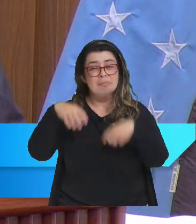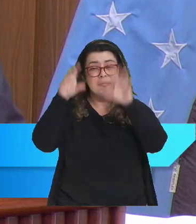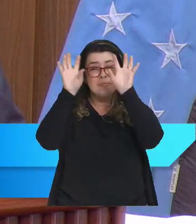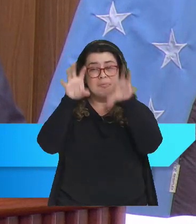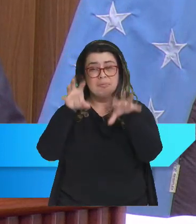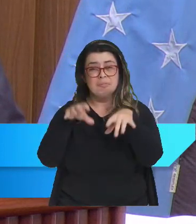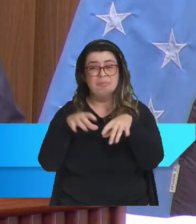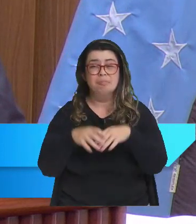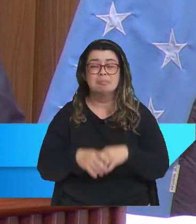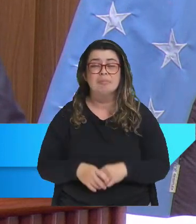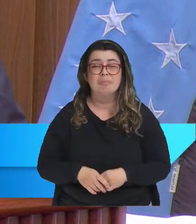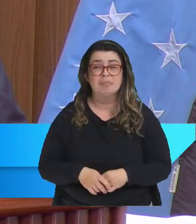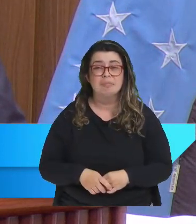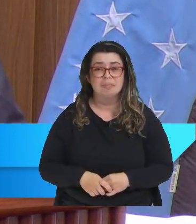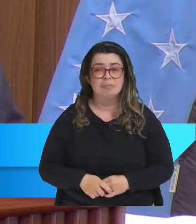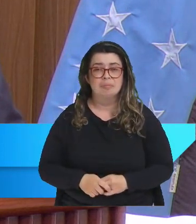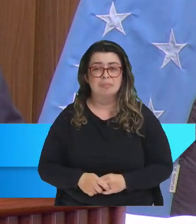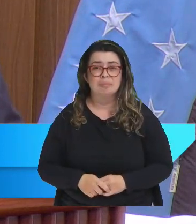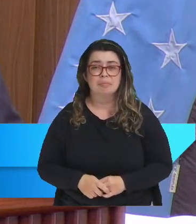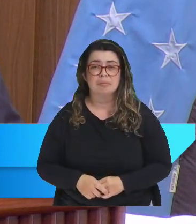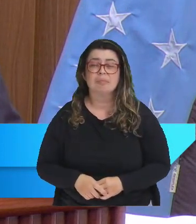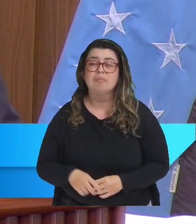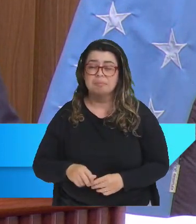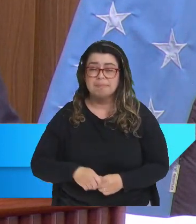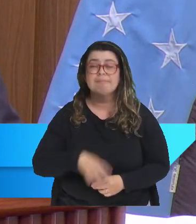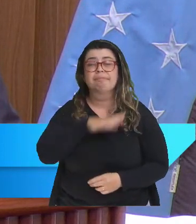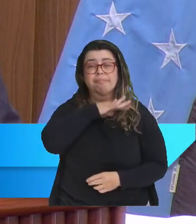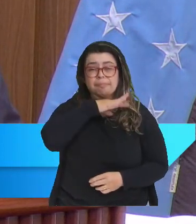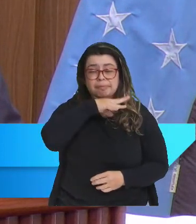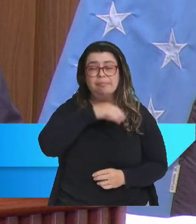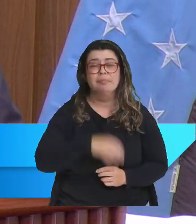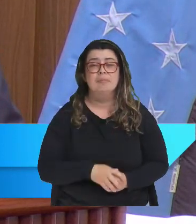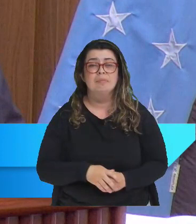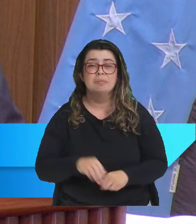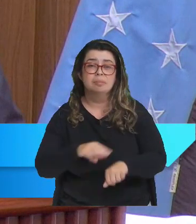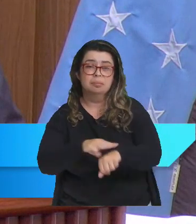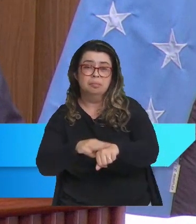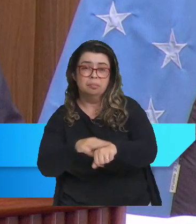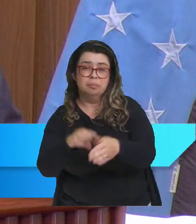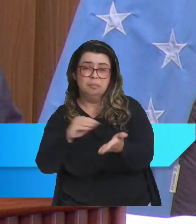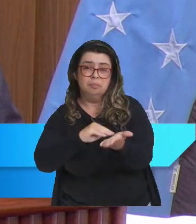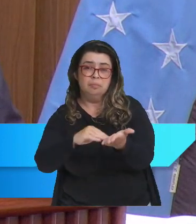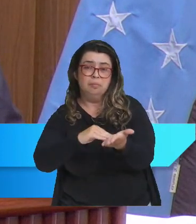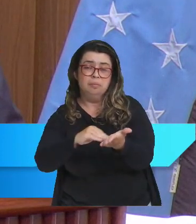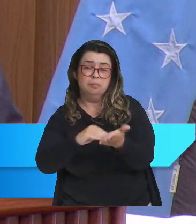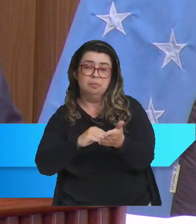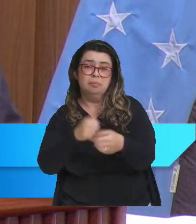principal problema que eu estava vendo ali, conversando com o pessoal da Secretaria de Obras naquela época, era